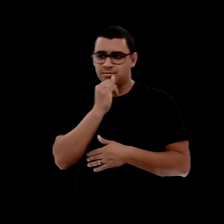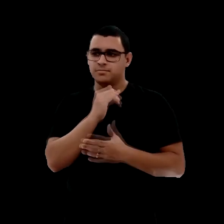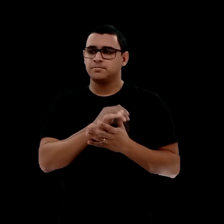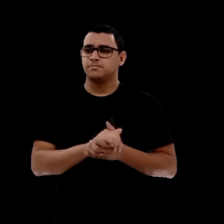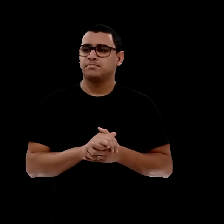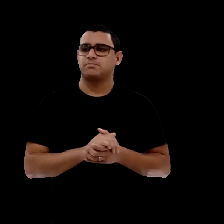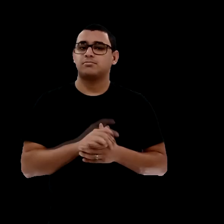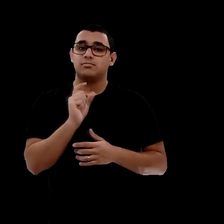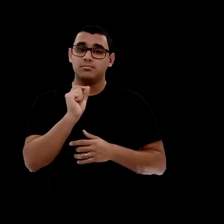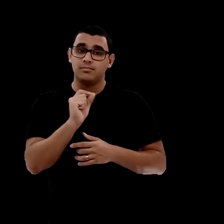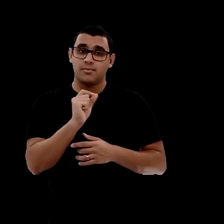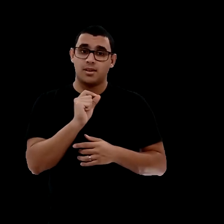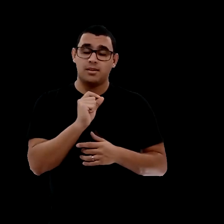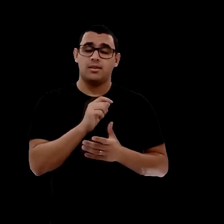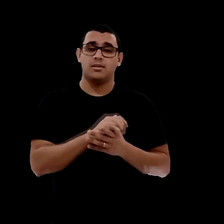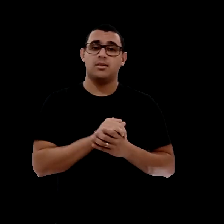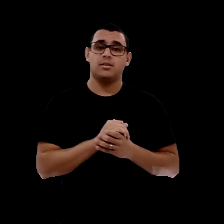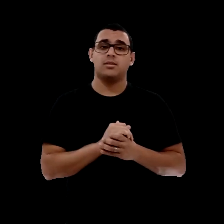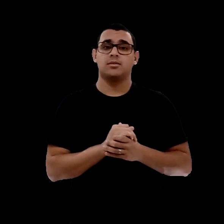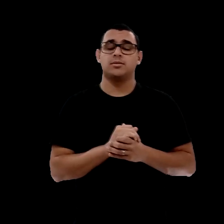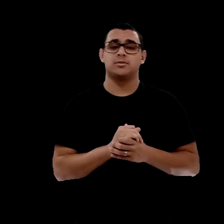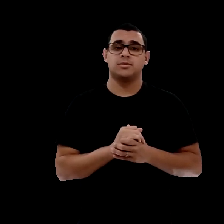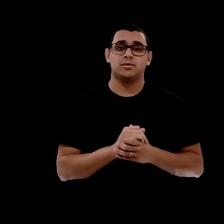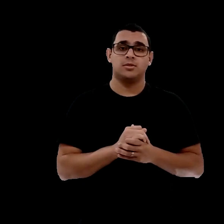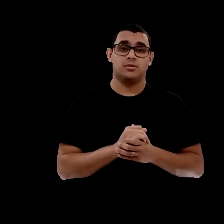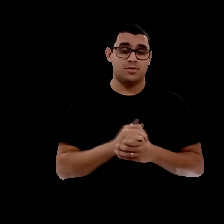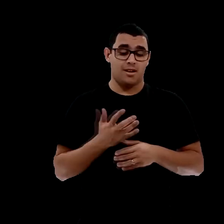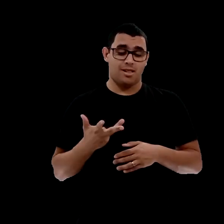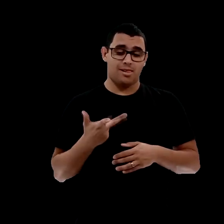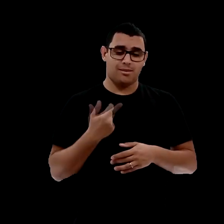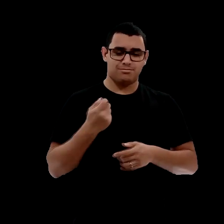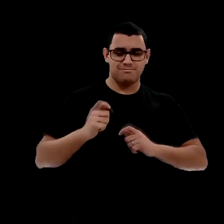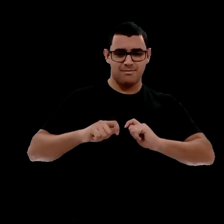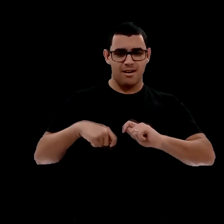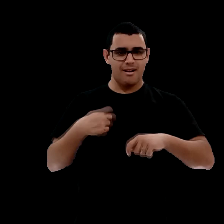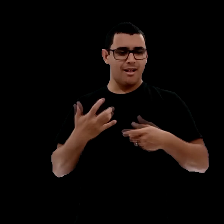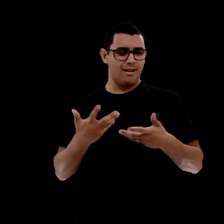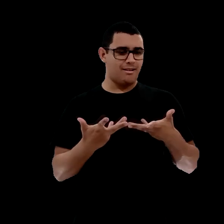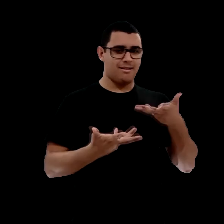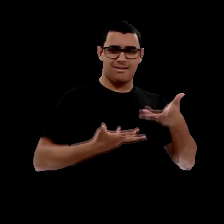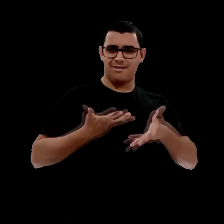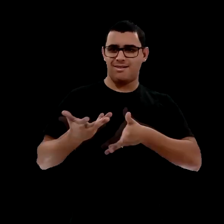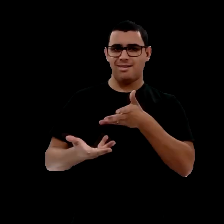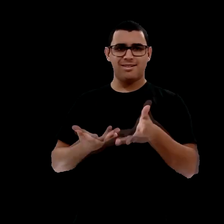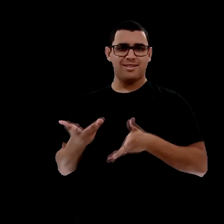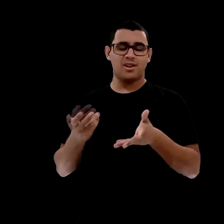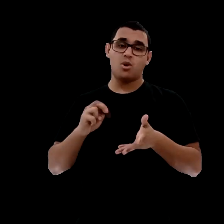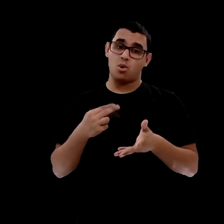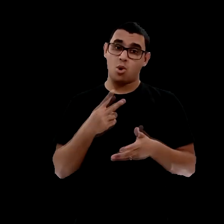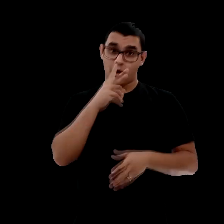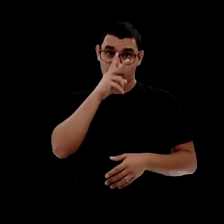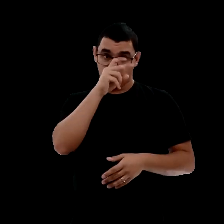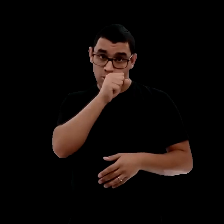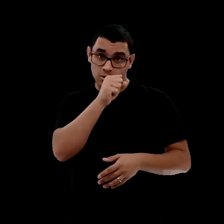exemplo, o domínio da oratória para convencer a pessoa a fazer, ou o próprio uso